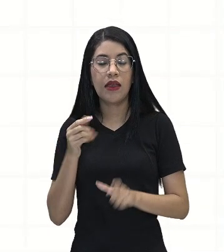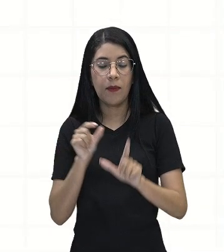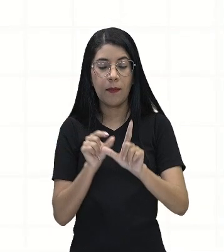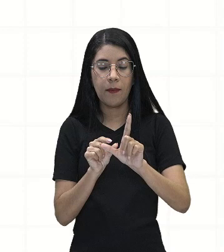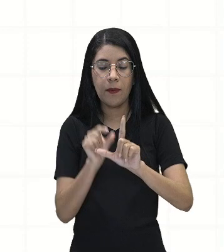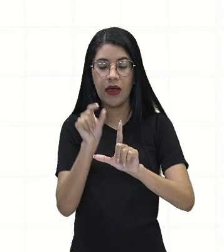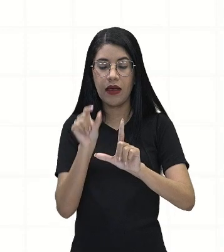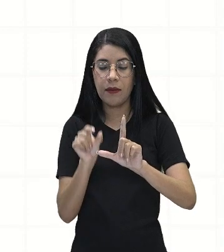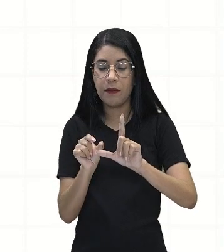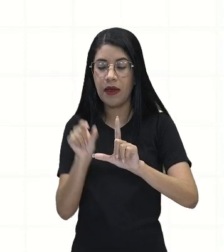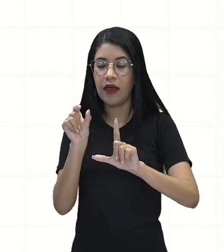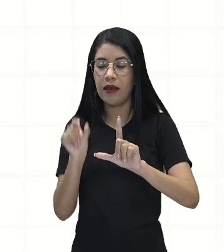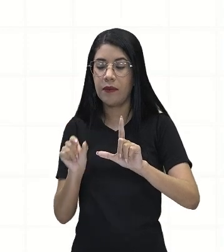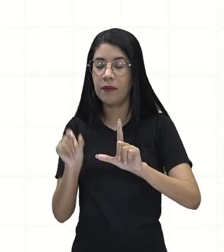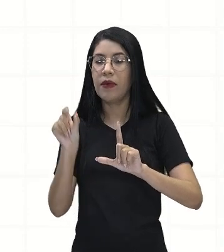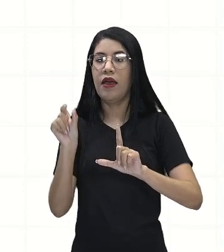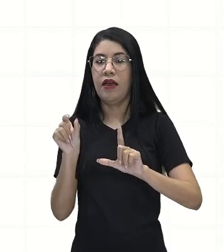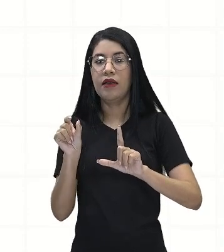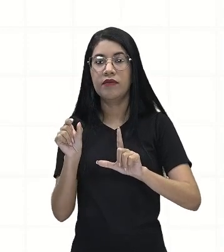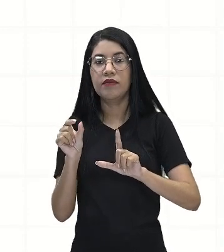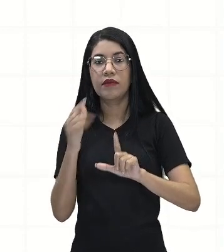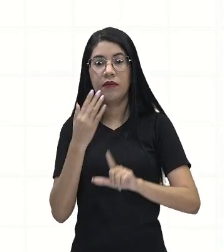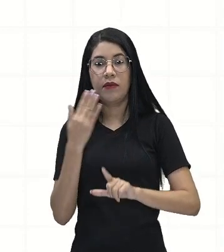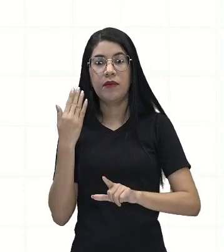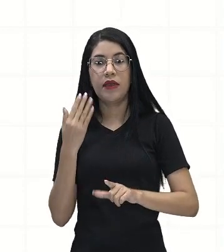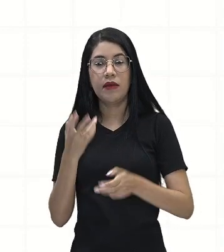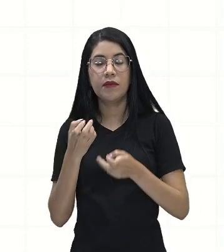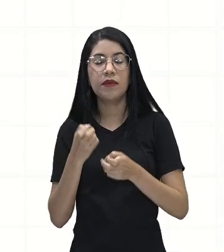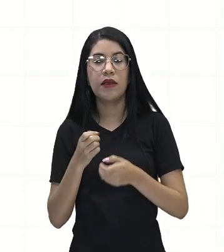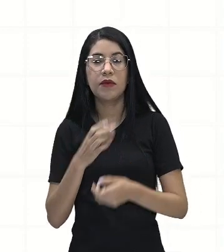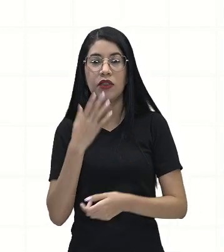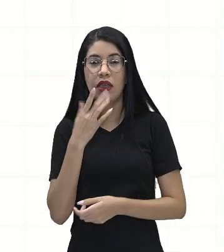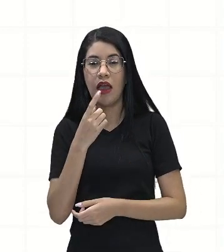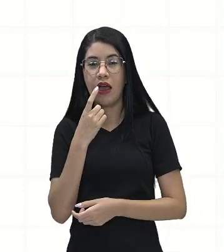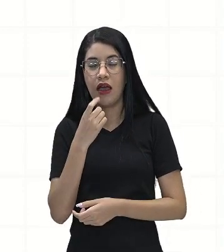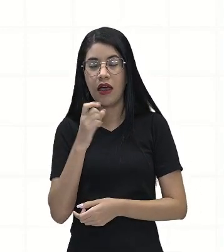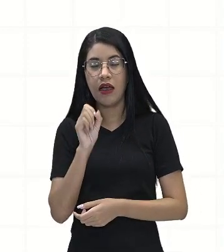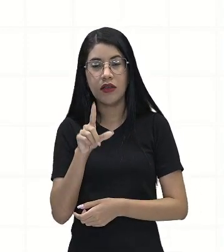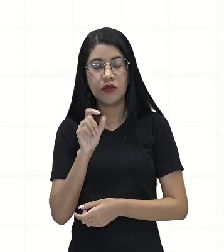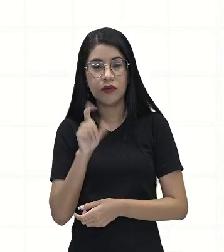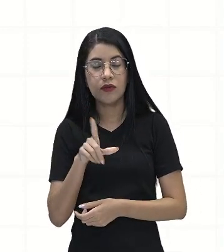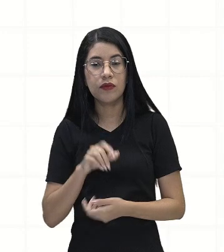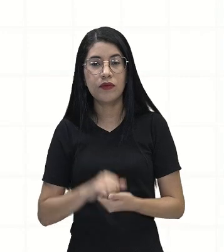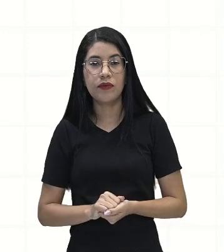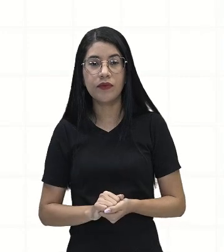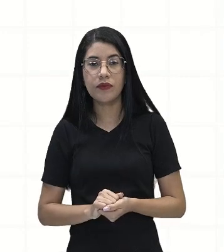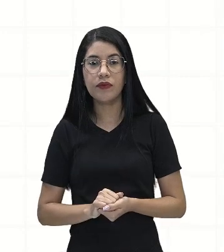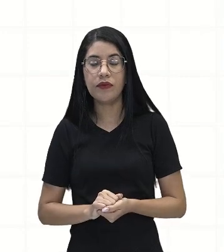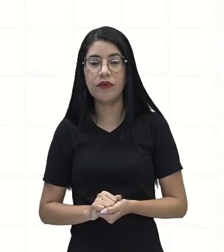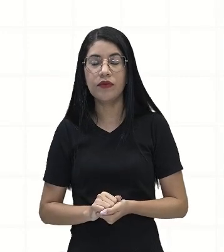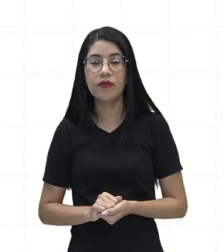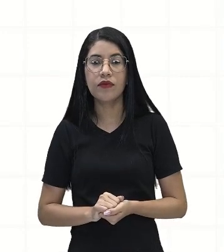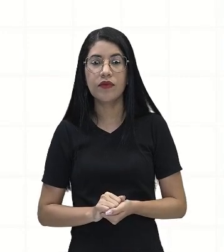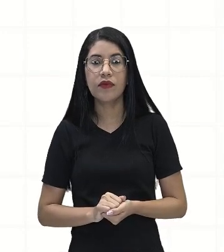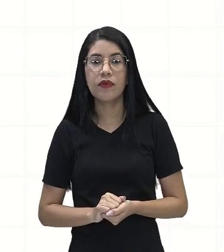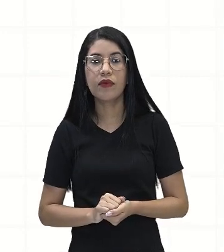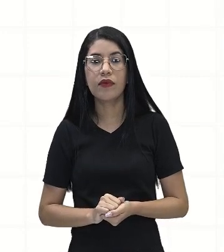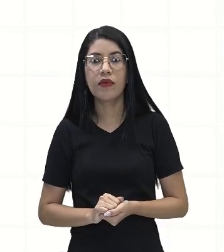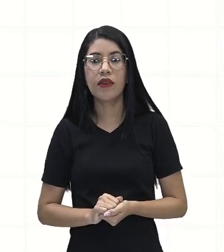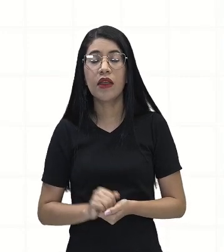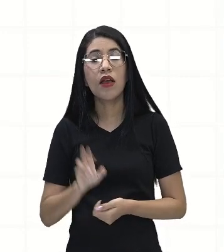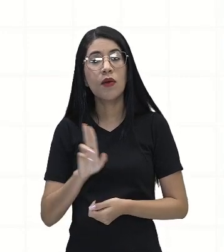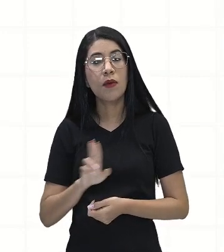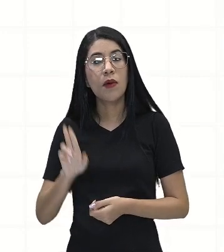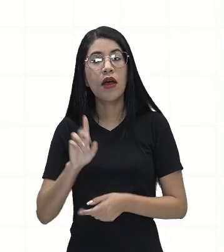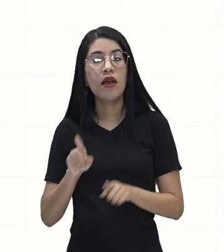verticais que vocês estão vendo nesse gráfico, né, são esses retângulos verticais, né, que são úteis